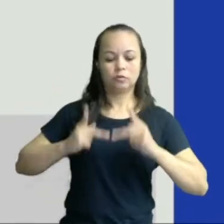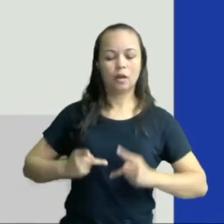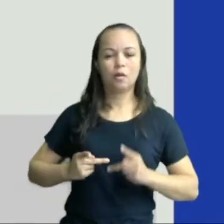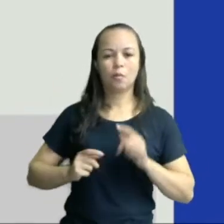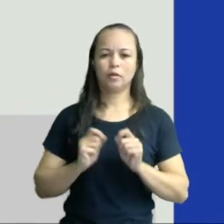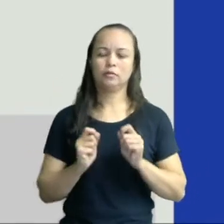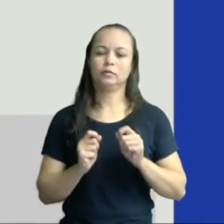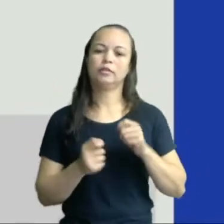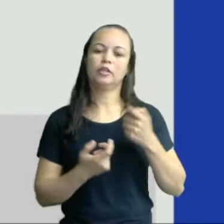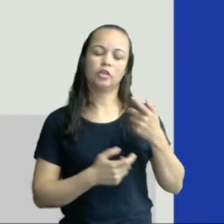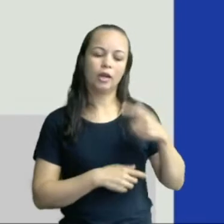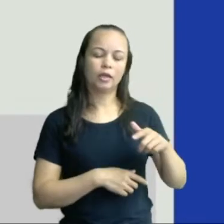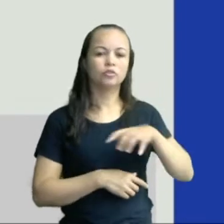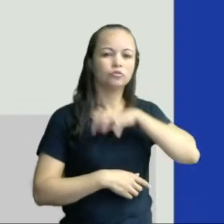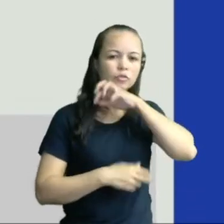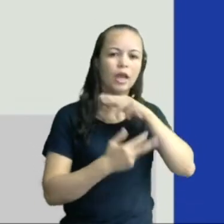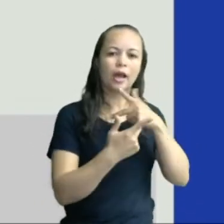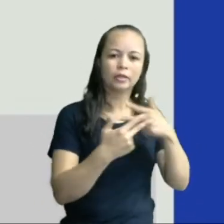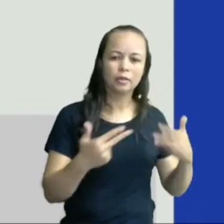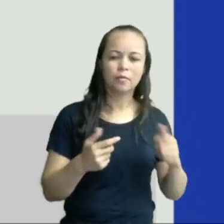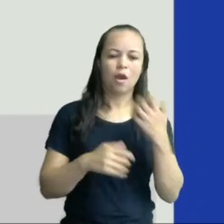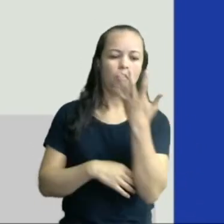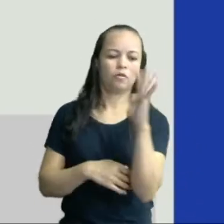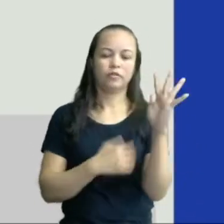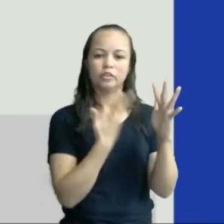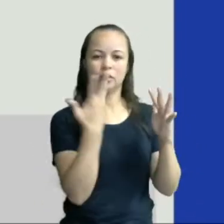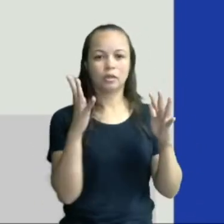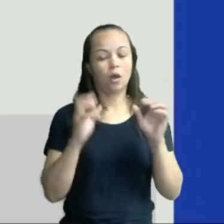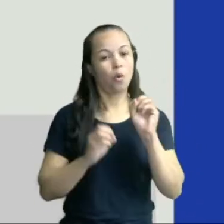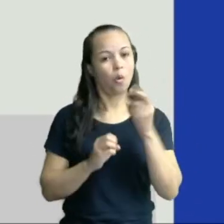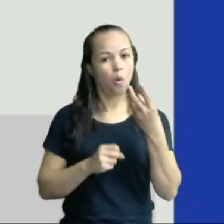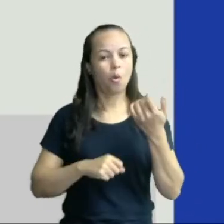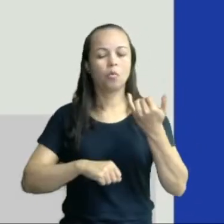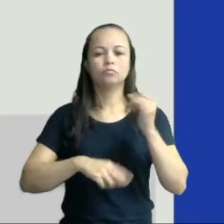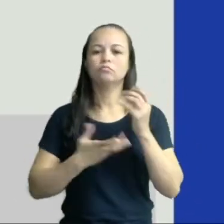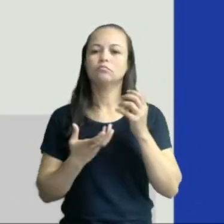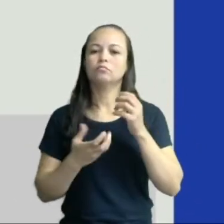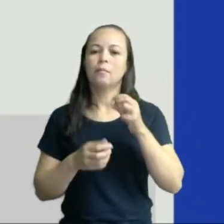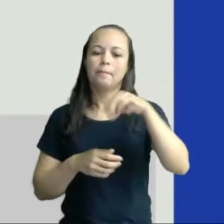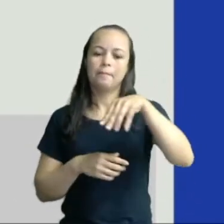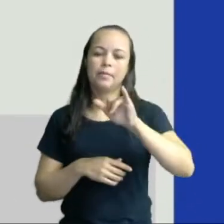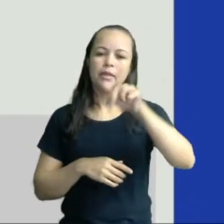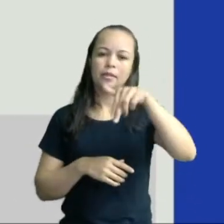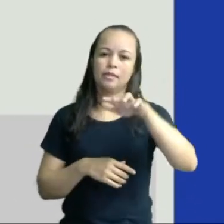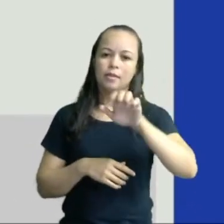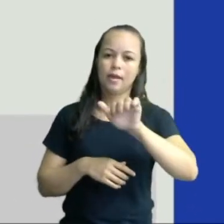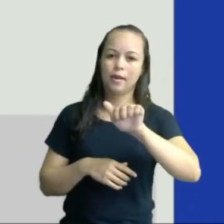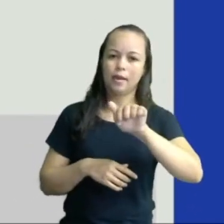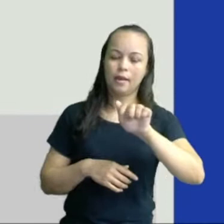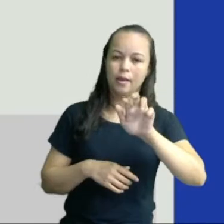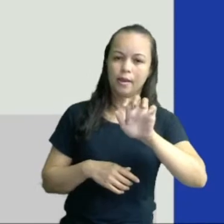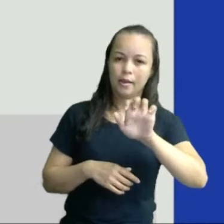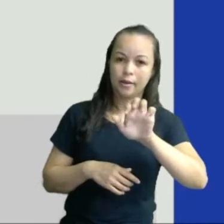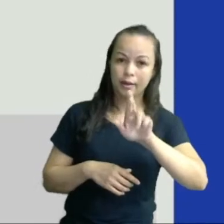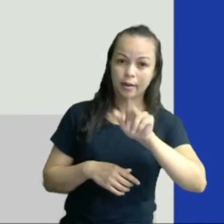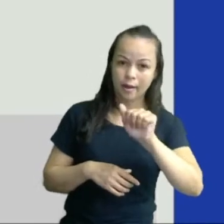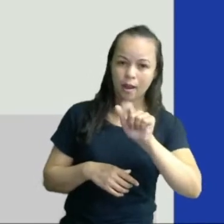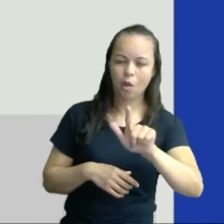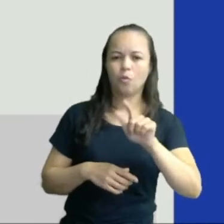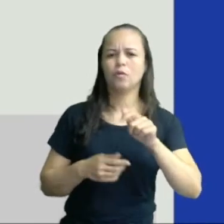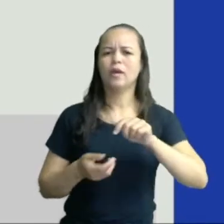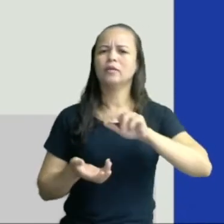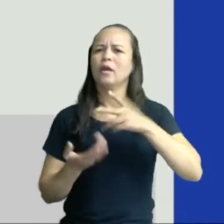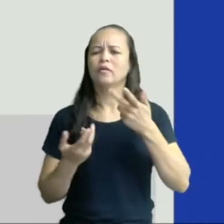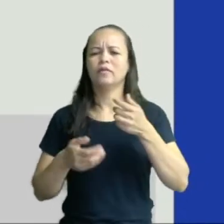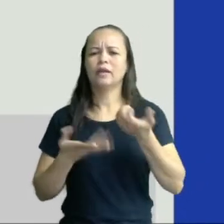produtos de origem animal, vegetal ou mineral, tais como metais, rochas, petróleo, gás natural, entre outros.